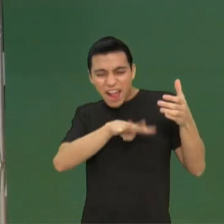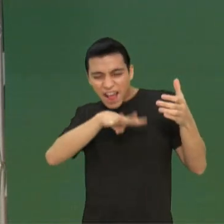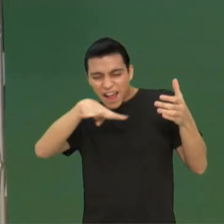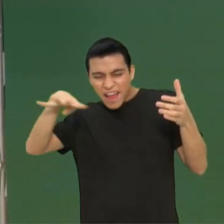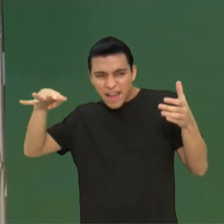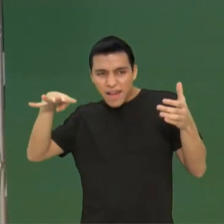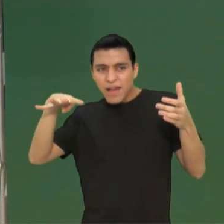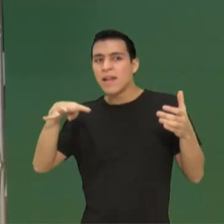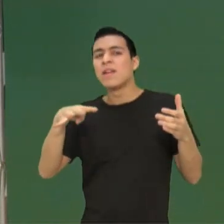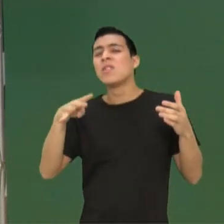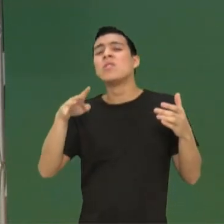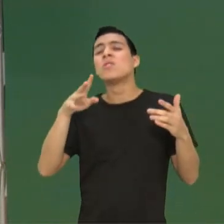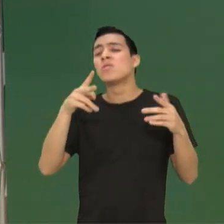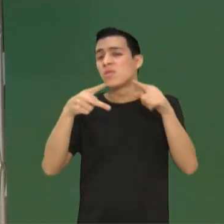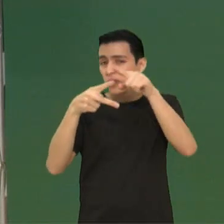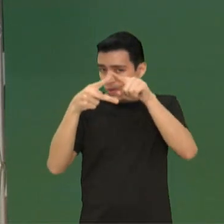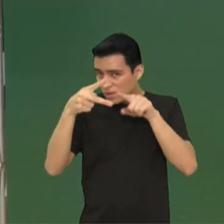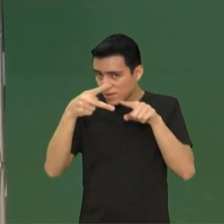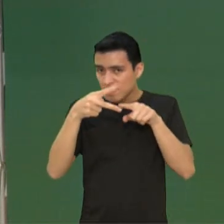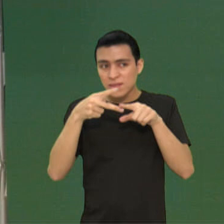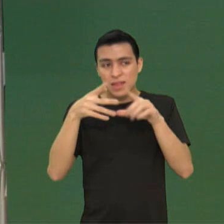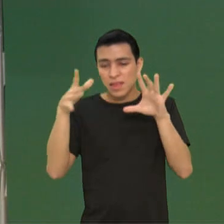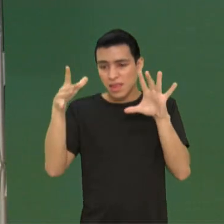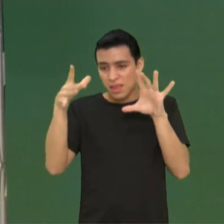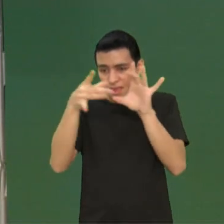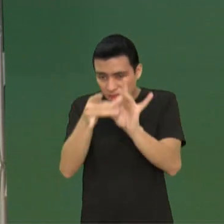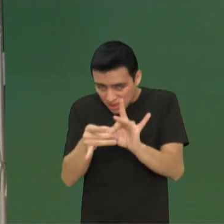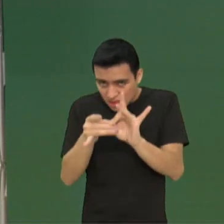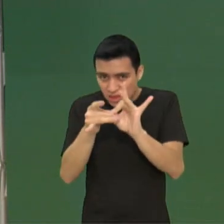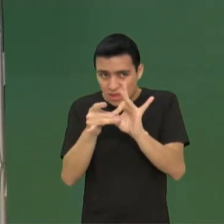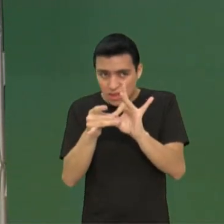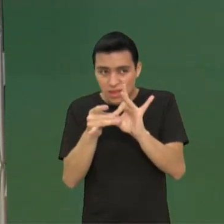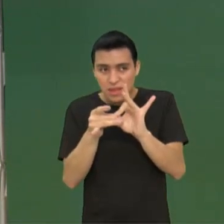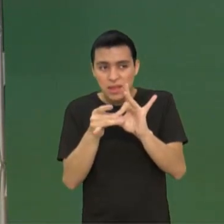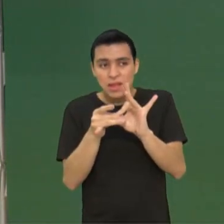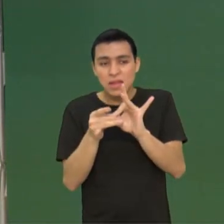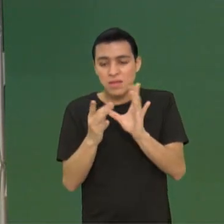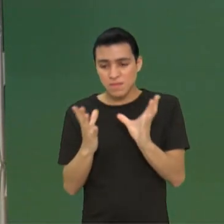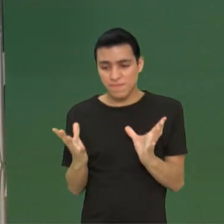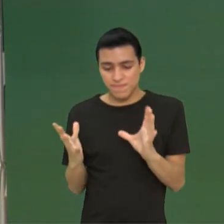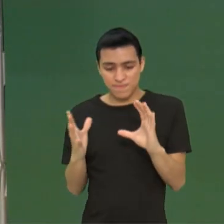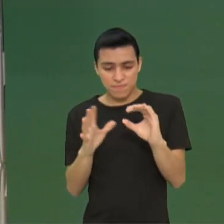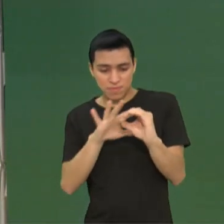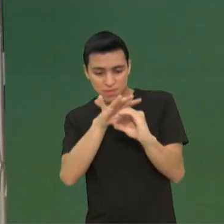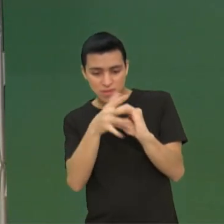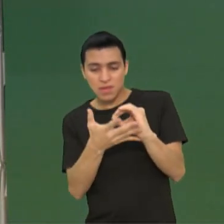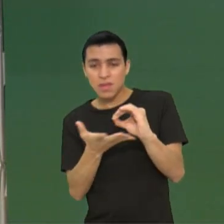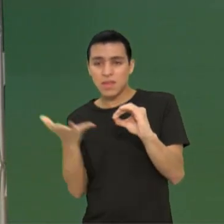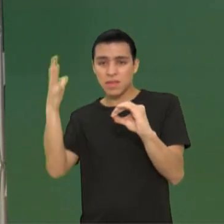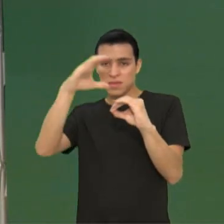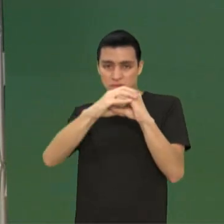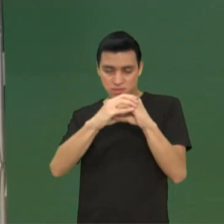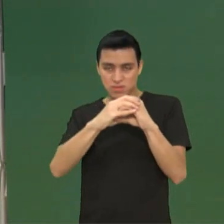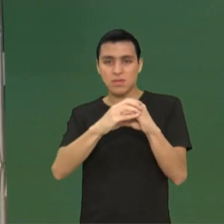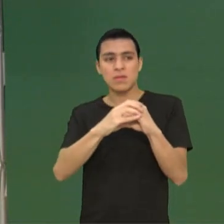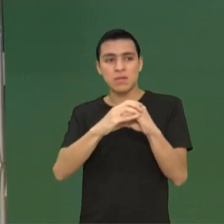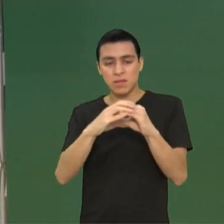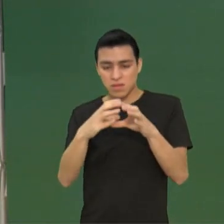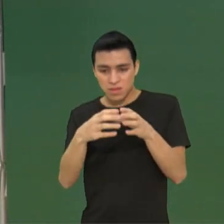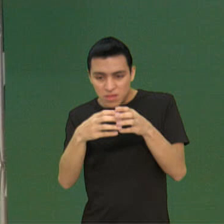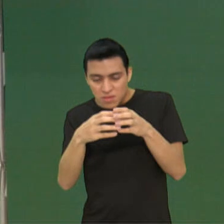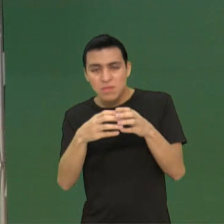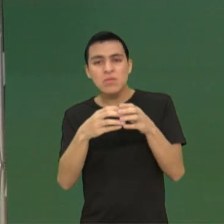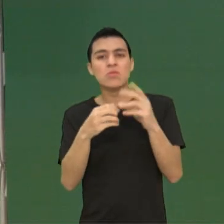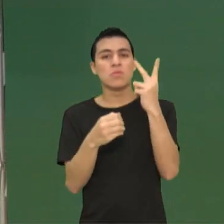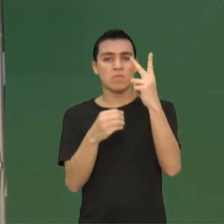membranas. A ideia, endossimbiose. Havia um ser com membrana que foi englobado por outro ser com membrana. Ficaram duas